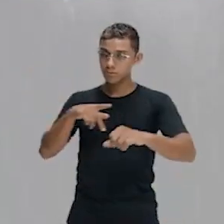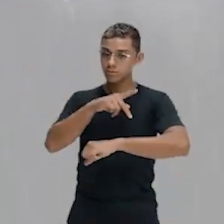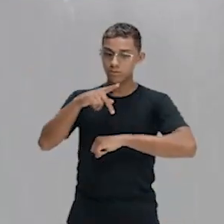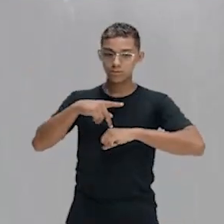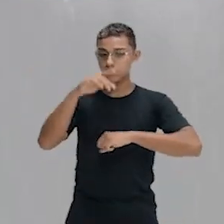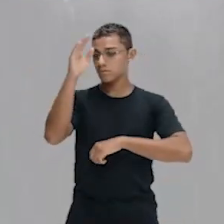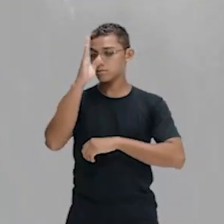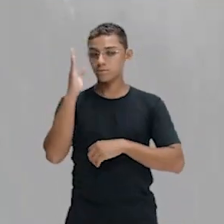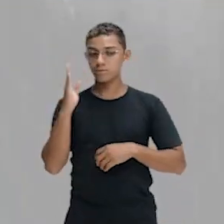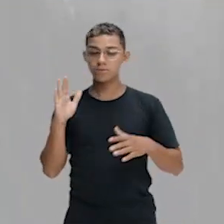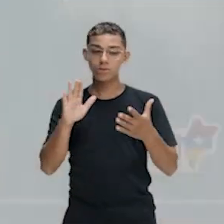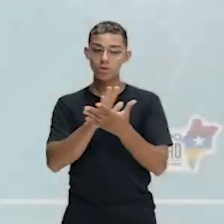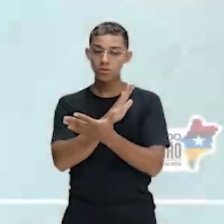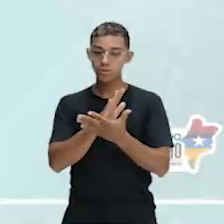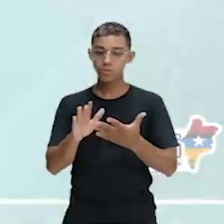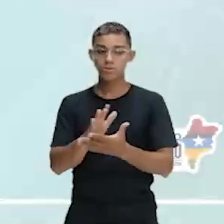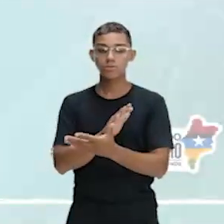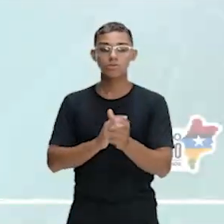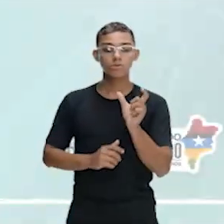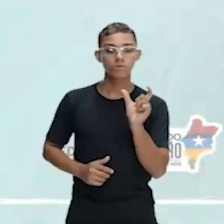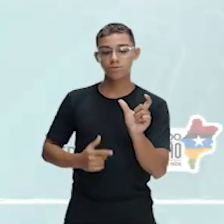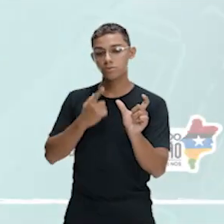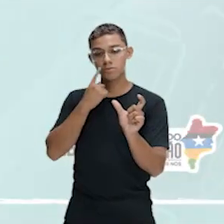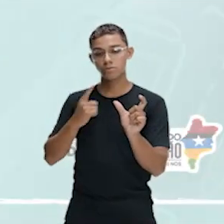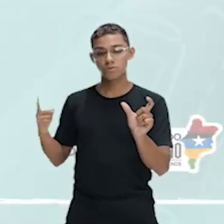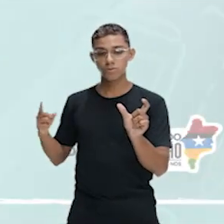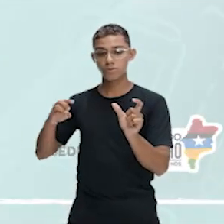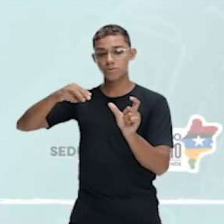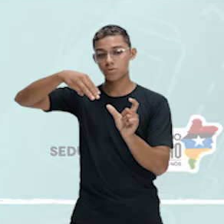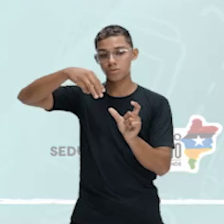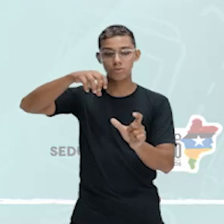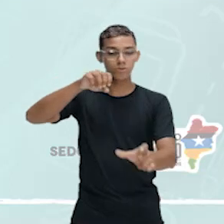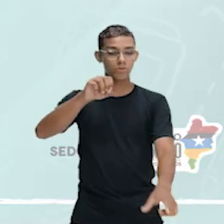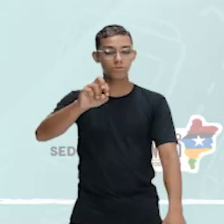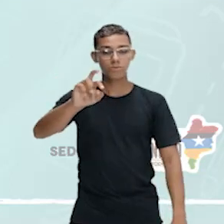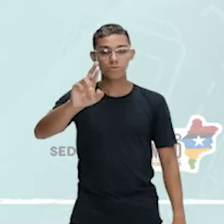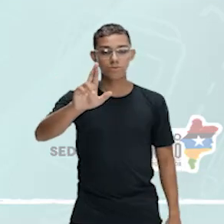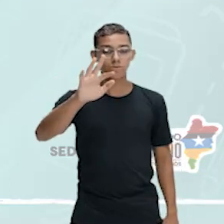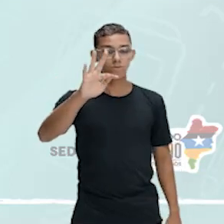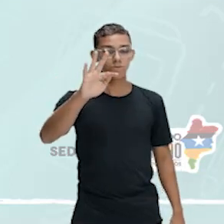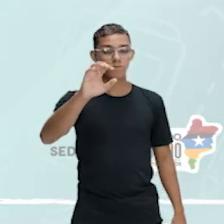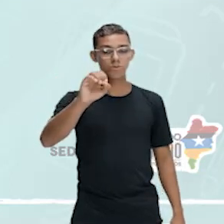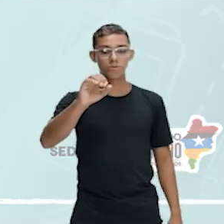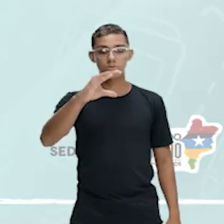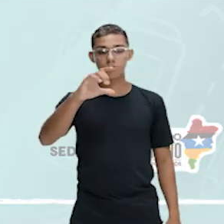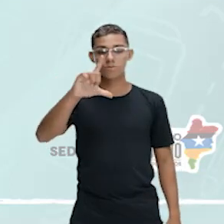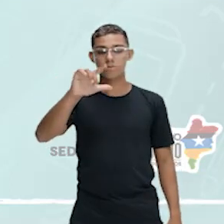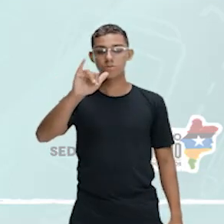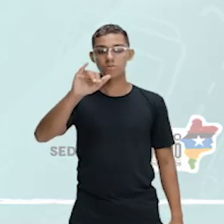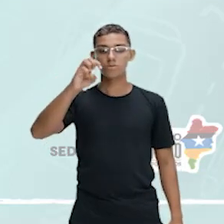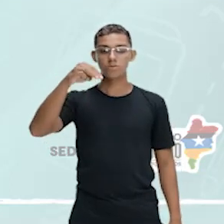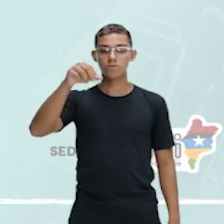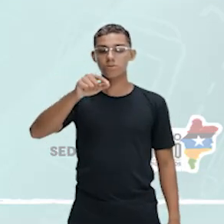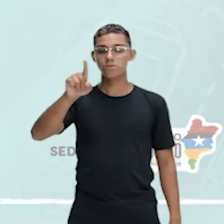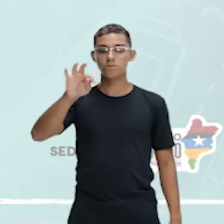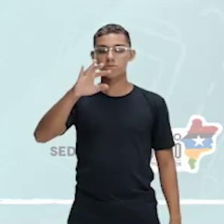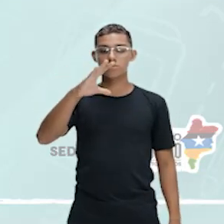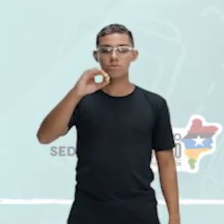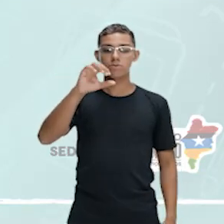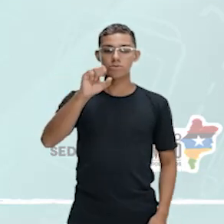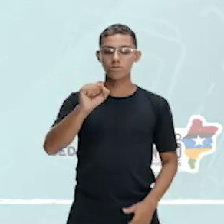tem aqui alguns domínios chamados domínios morfoclimáticos, considerando as características climáticas,